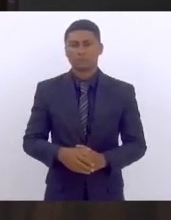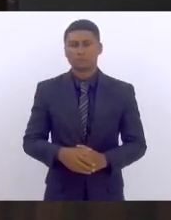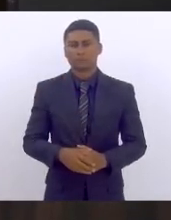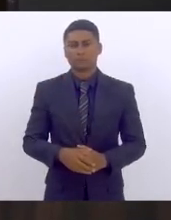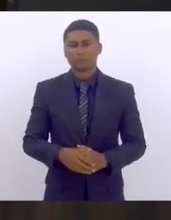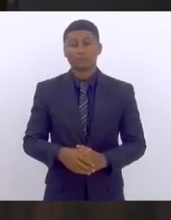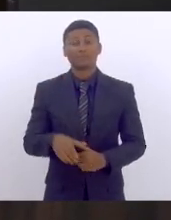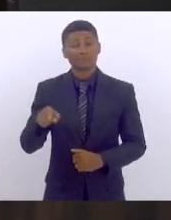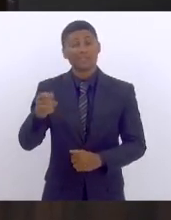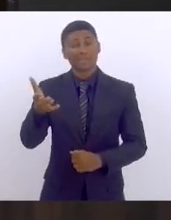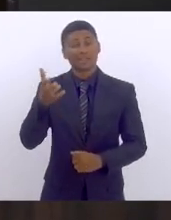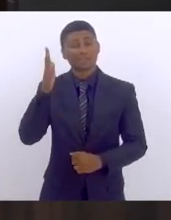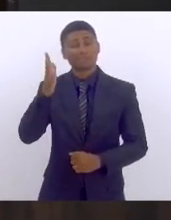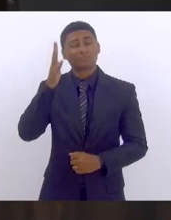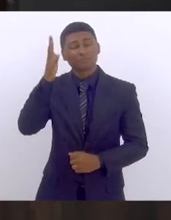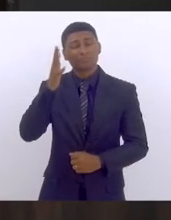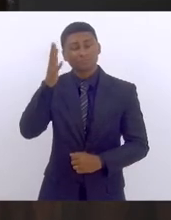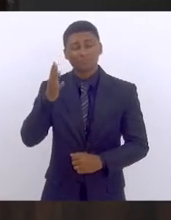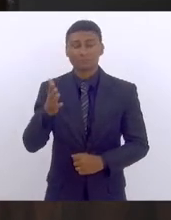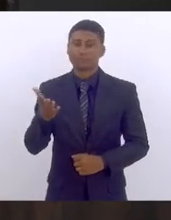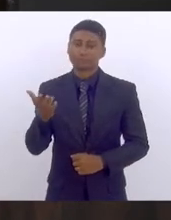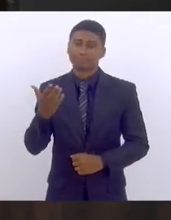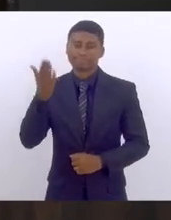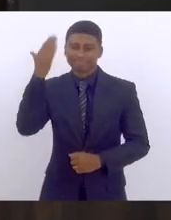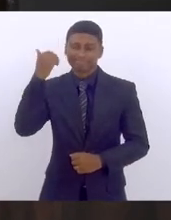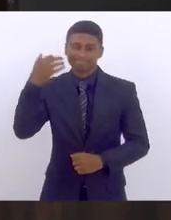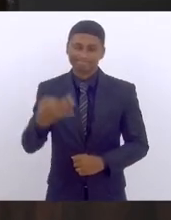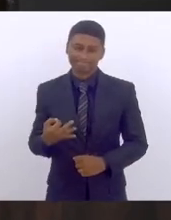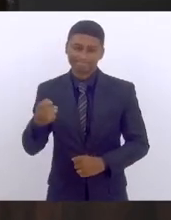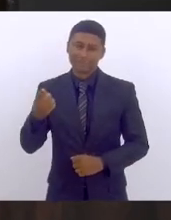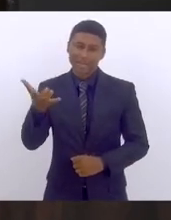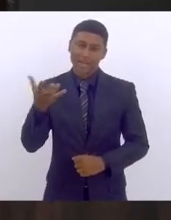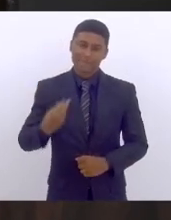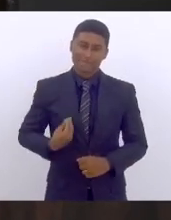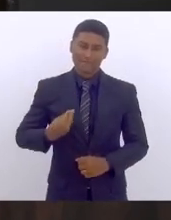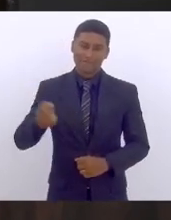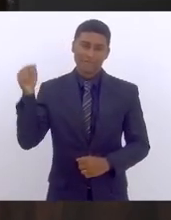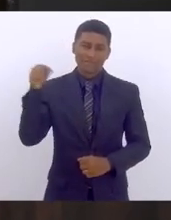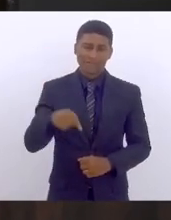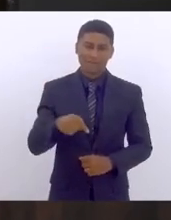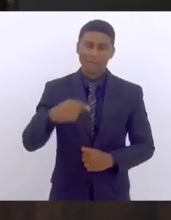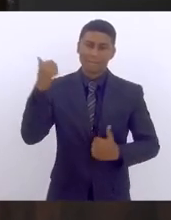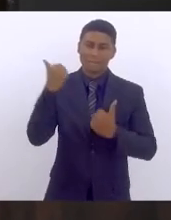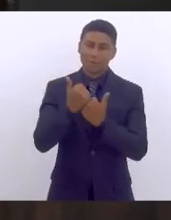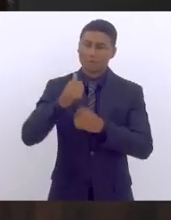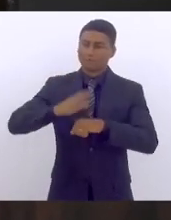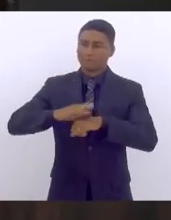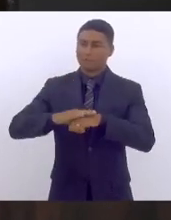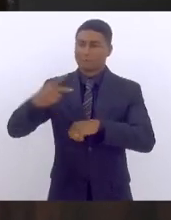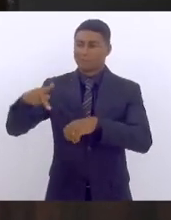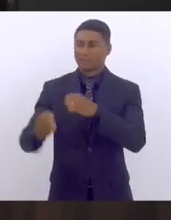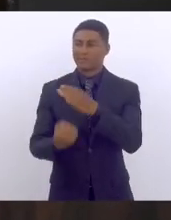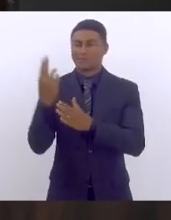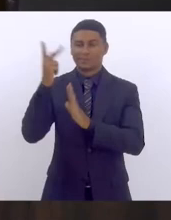Ele queria discutir, mas eu tenho certeza que ele queria estar aqui dando aí todo o apoio, ele é autor do projeto,